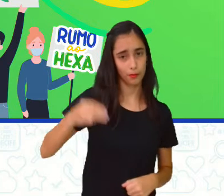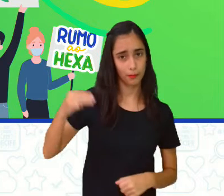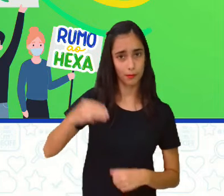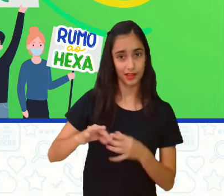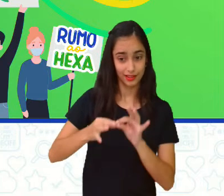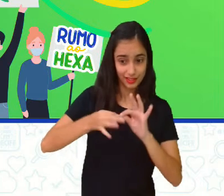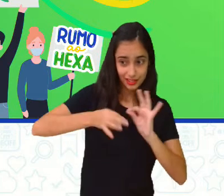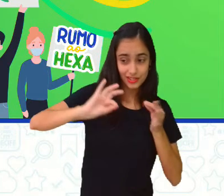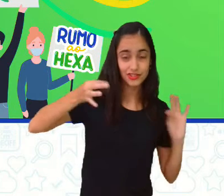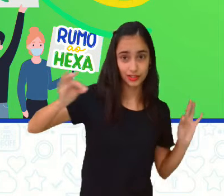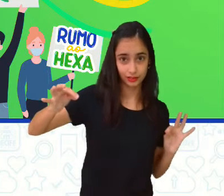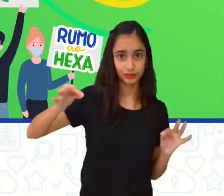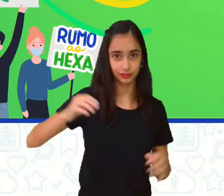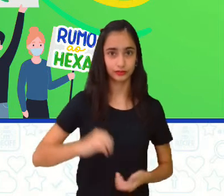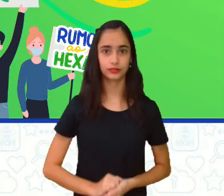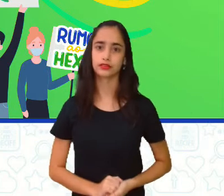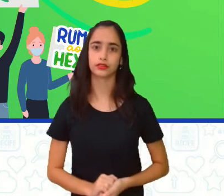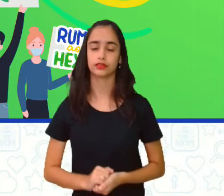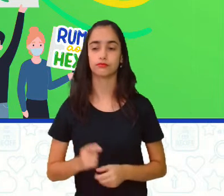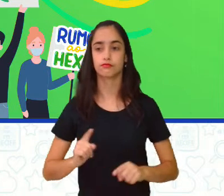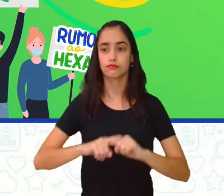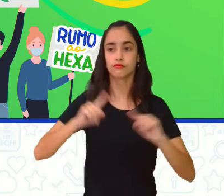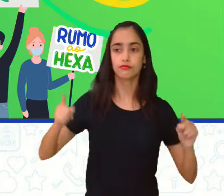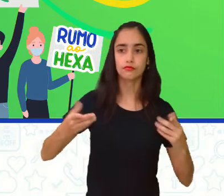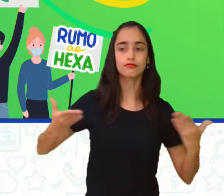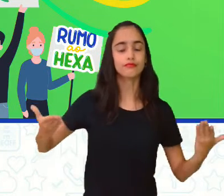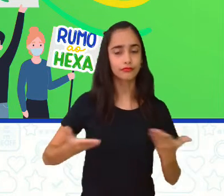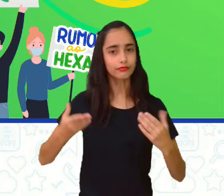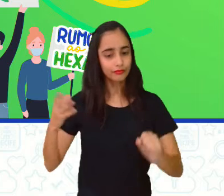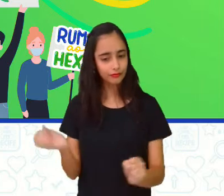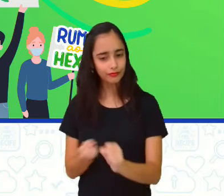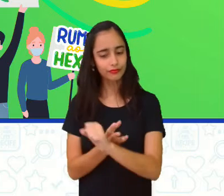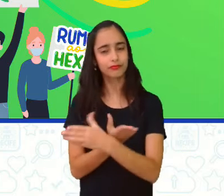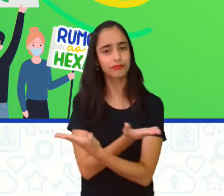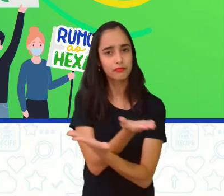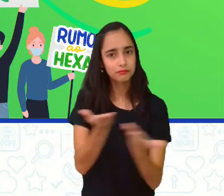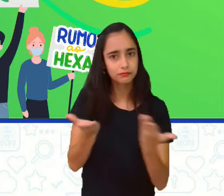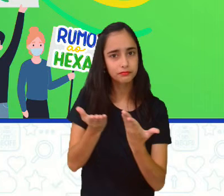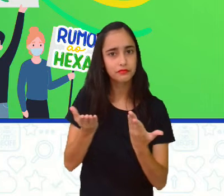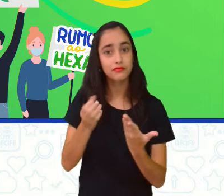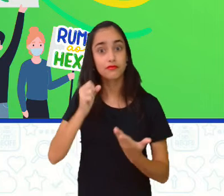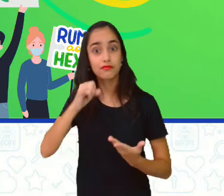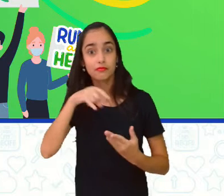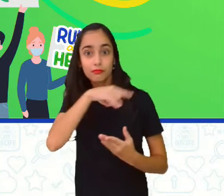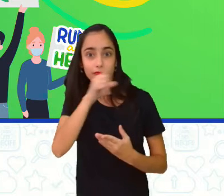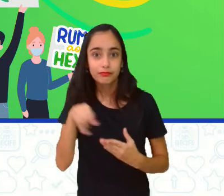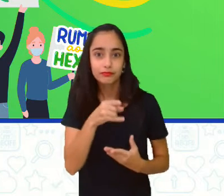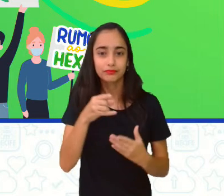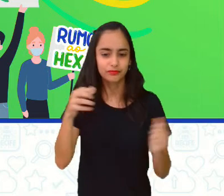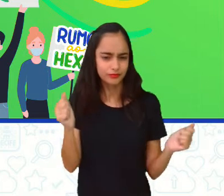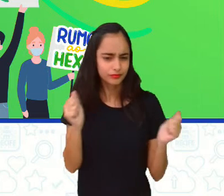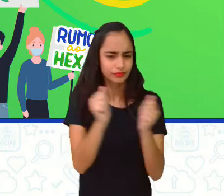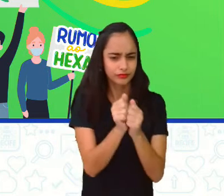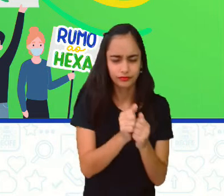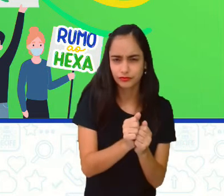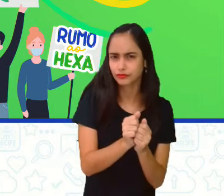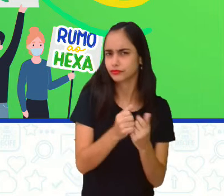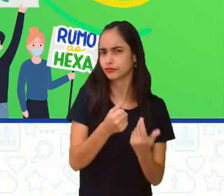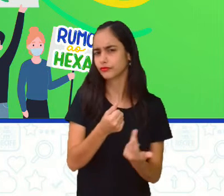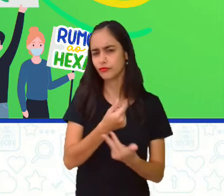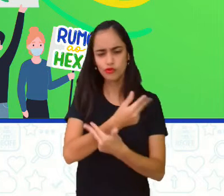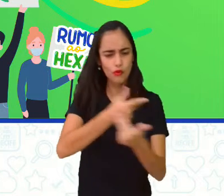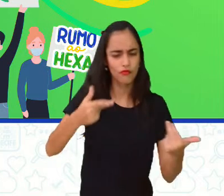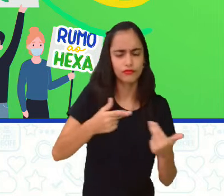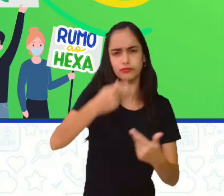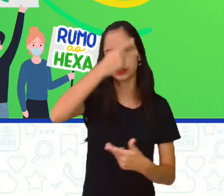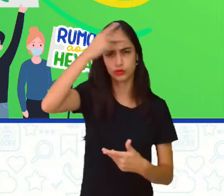distância de uma para outra. Mas aqui vai o nosso recadinho. A questão aí, se vai aglomerar na casa de um amigo, na casa de um parente,